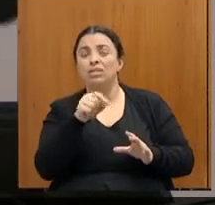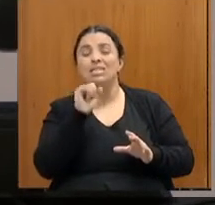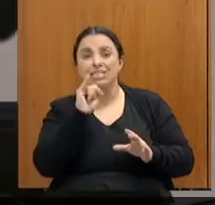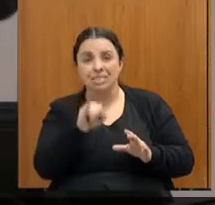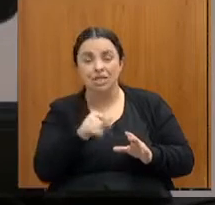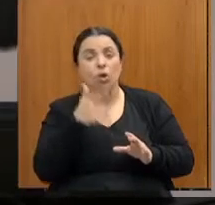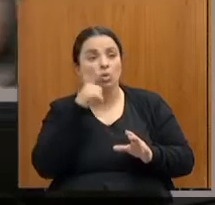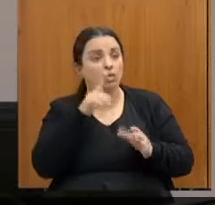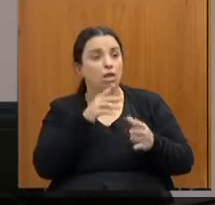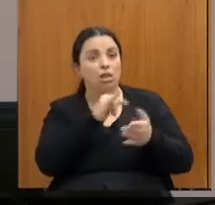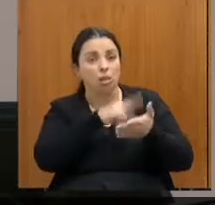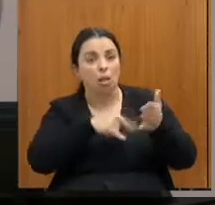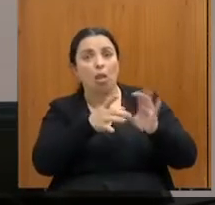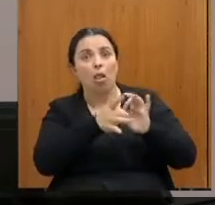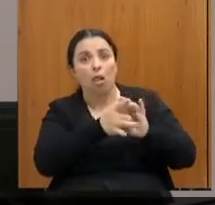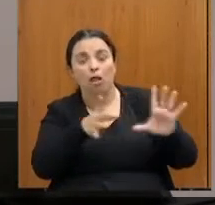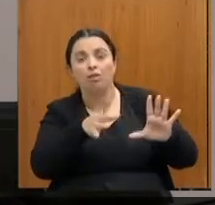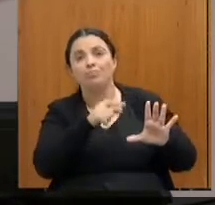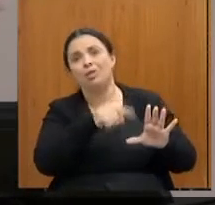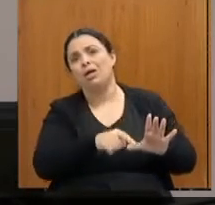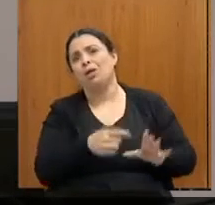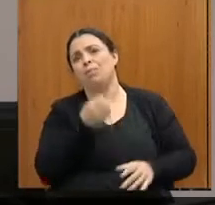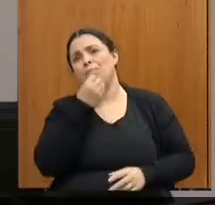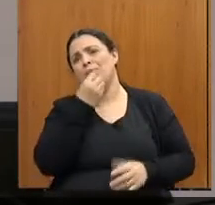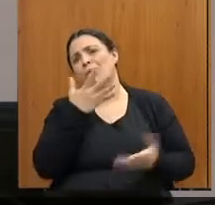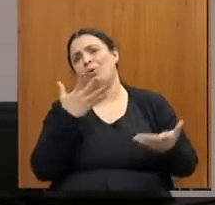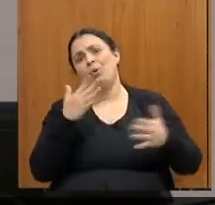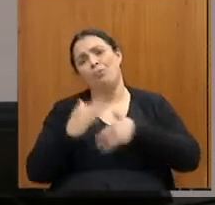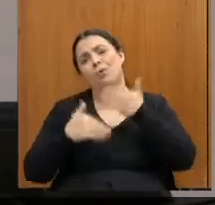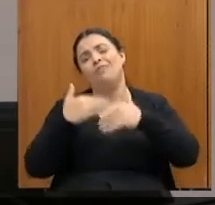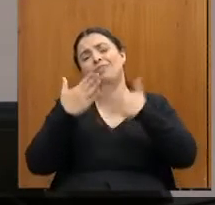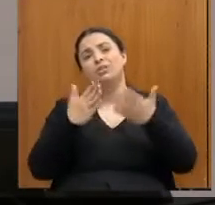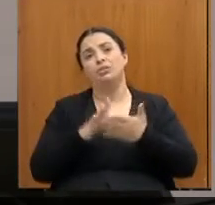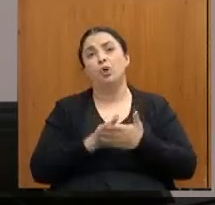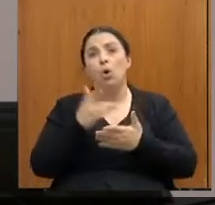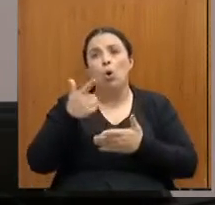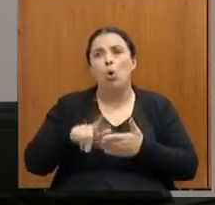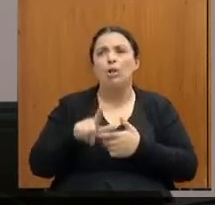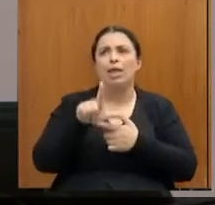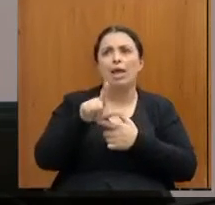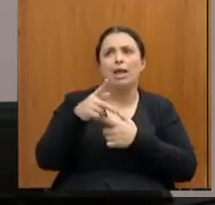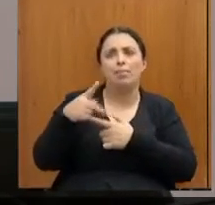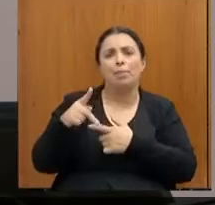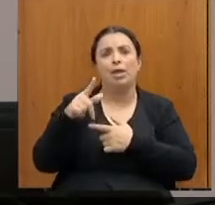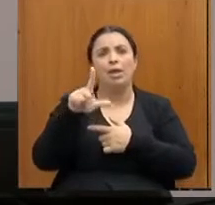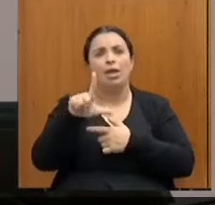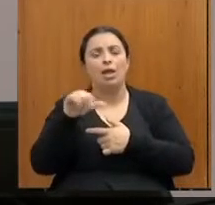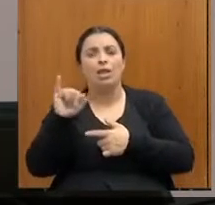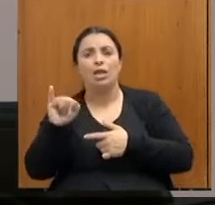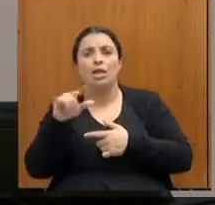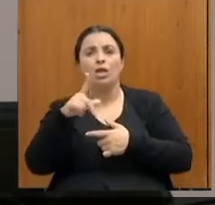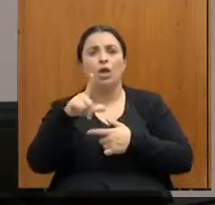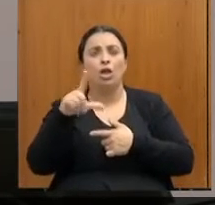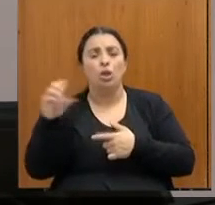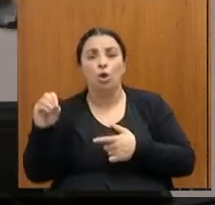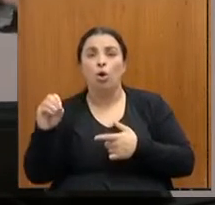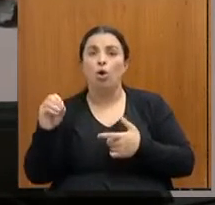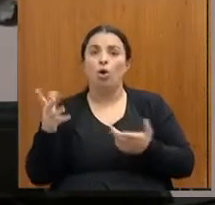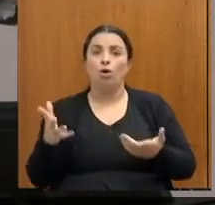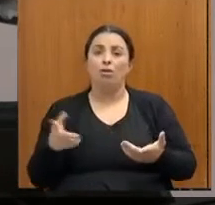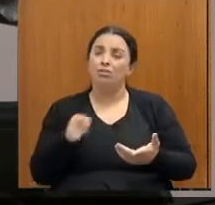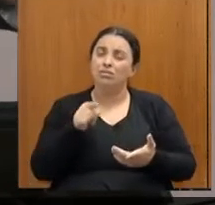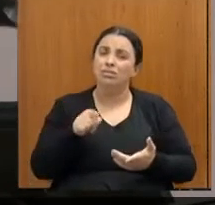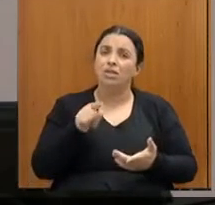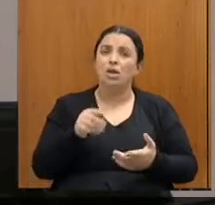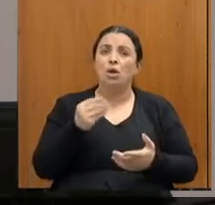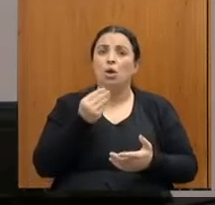licença prévia LP L L O U e faz instrumento e você a posteriori